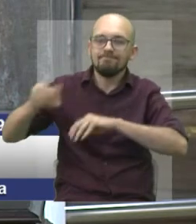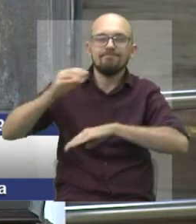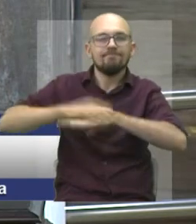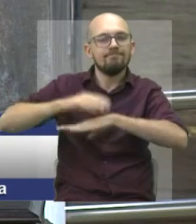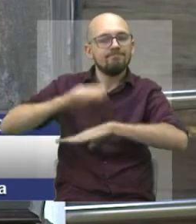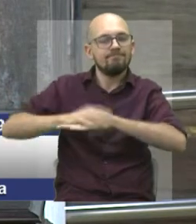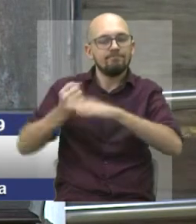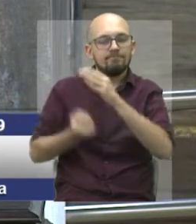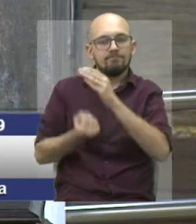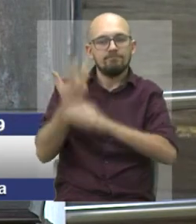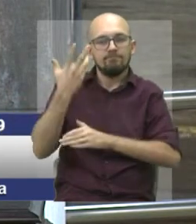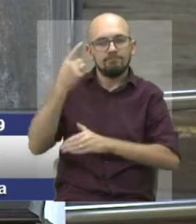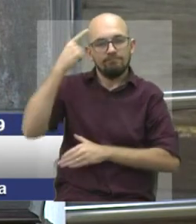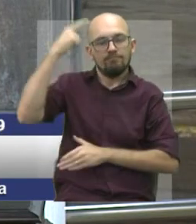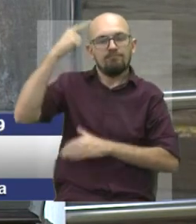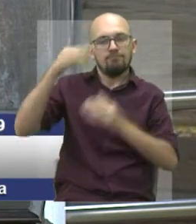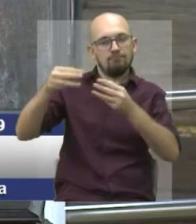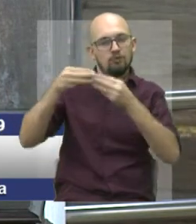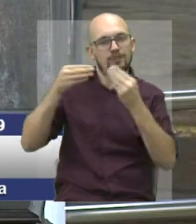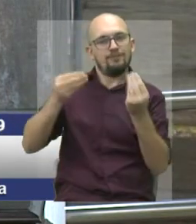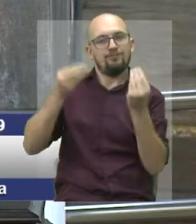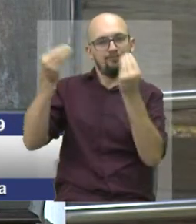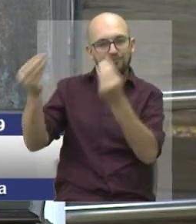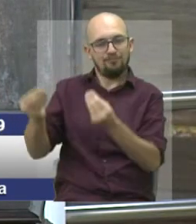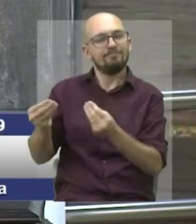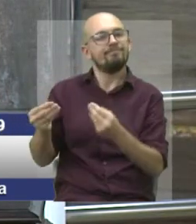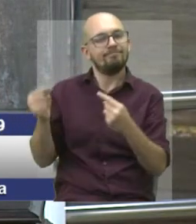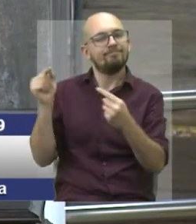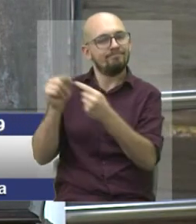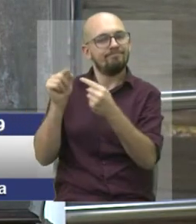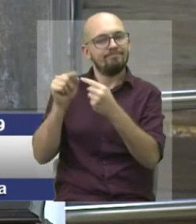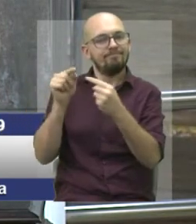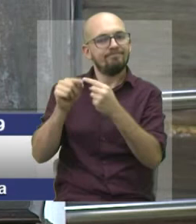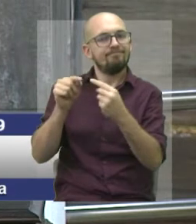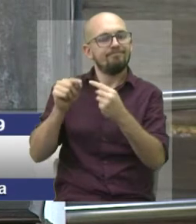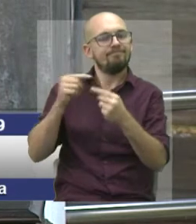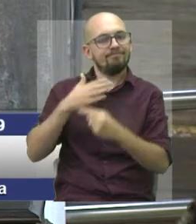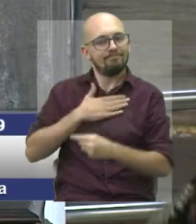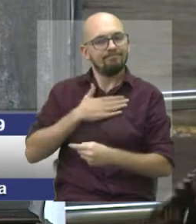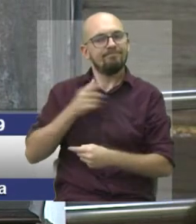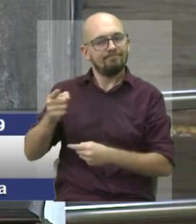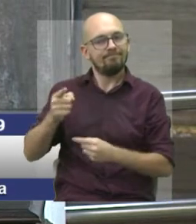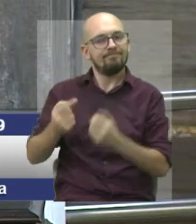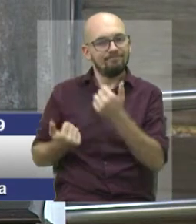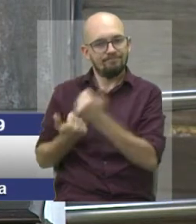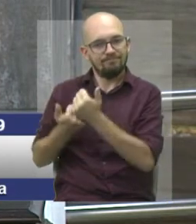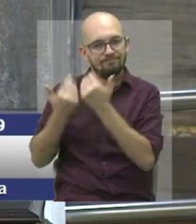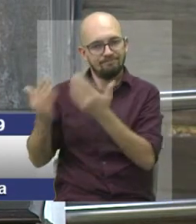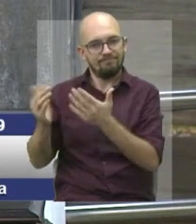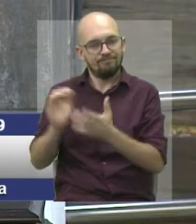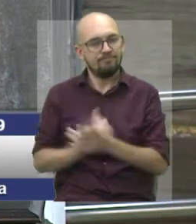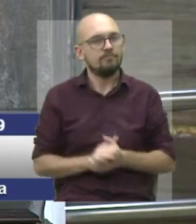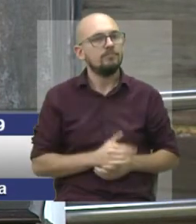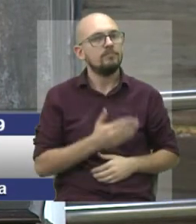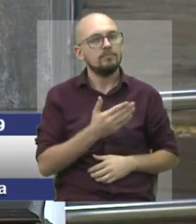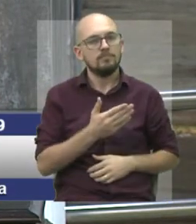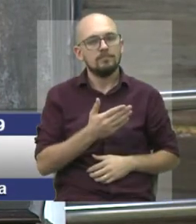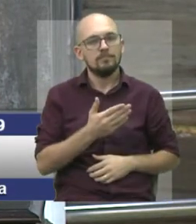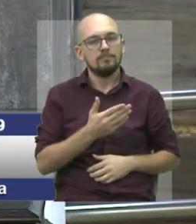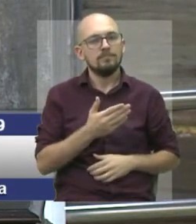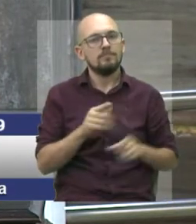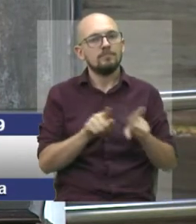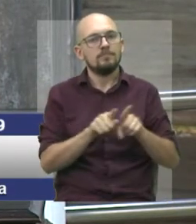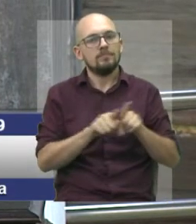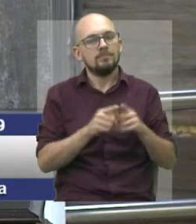iniciativa de cumprimentar esses valorosos policiais militares por esse programa e aqui em nome